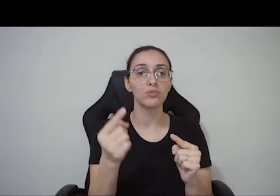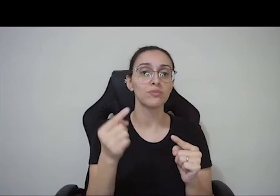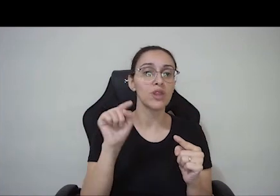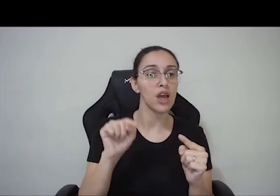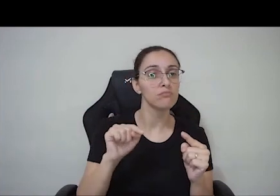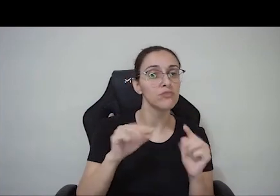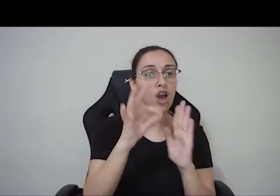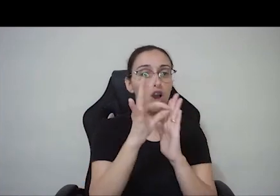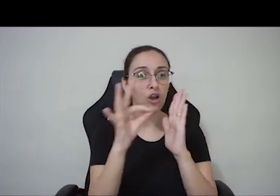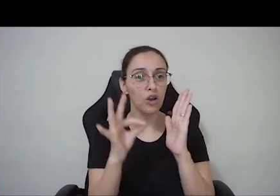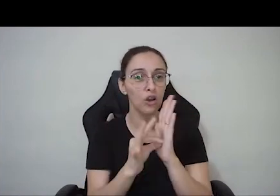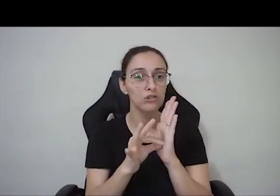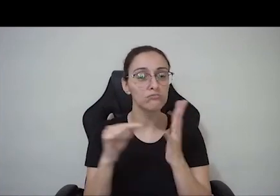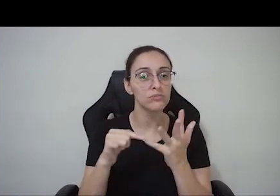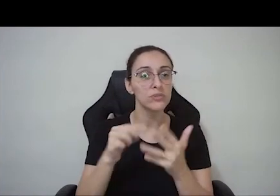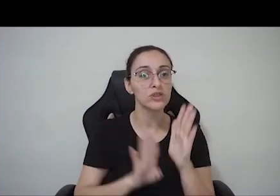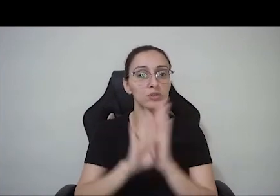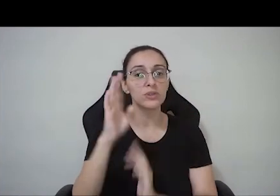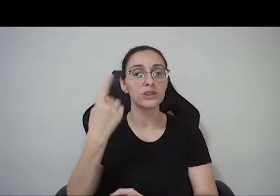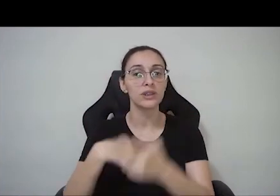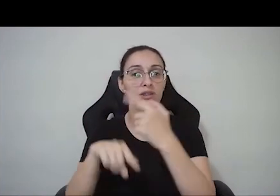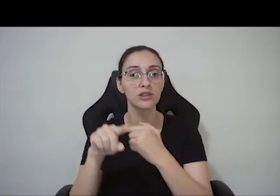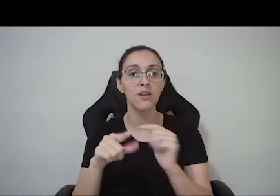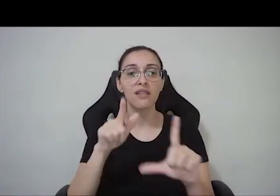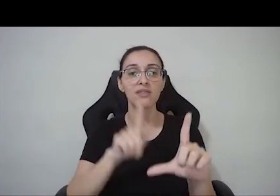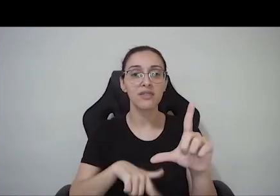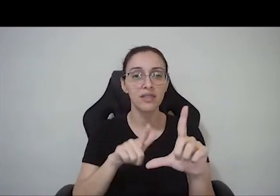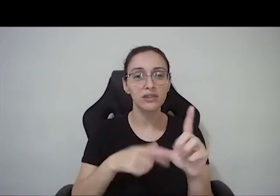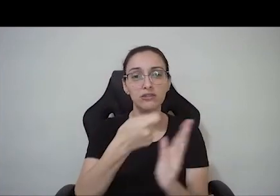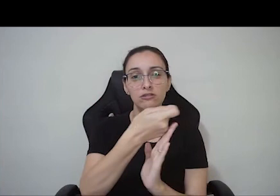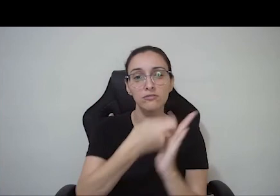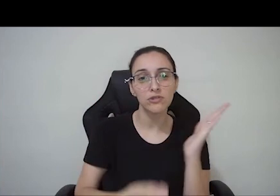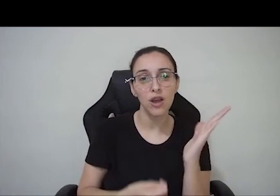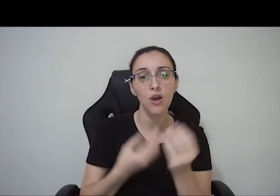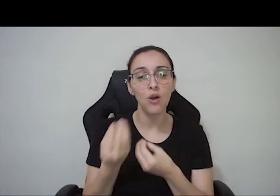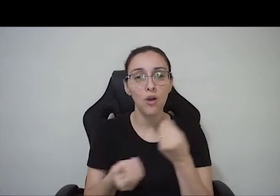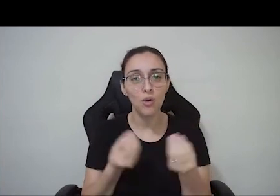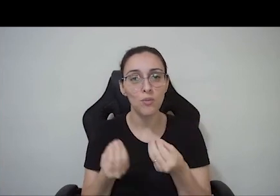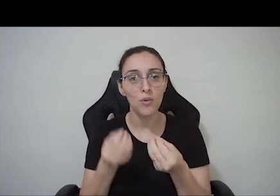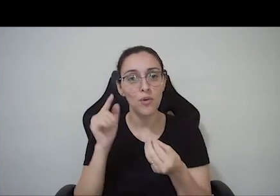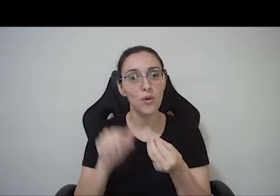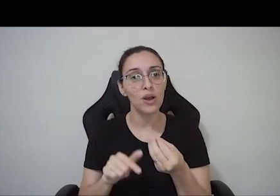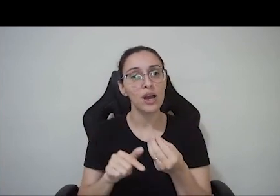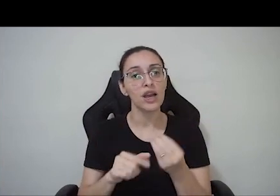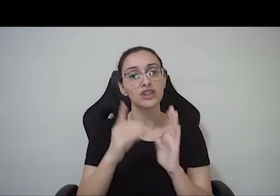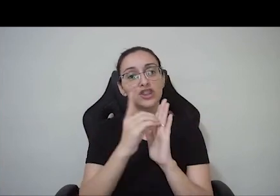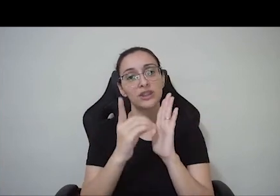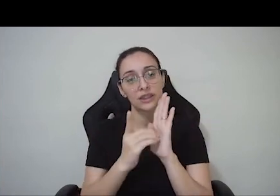sucesso. Alternativas em texto é a recomendação ou a